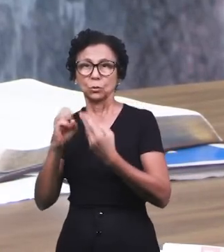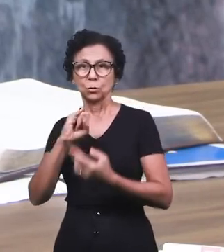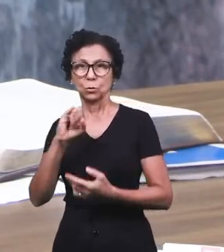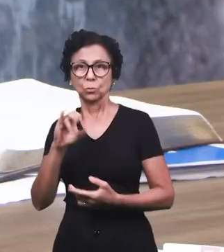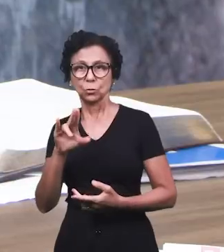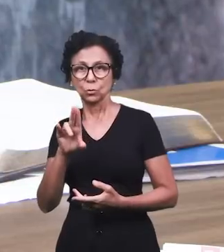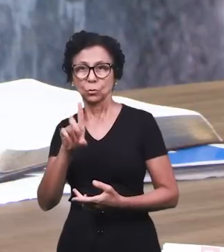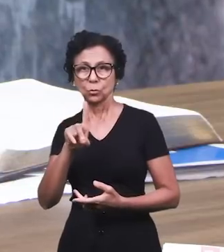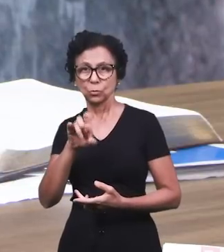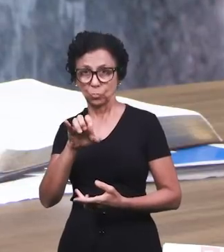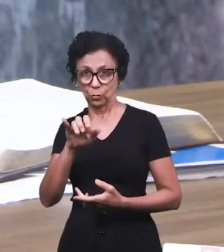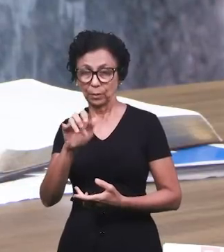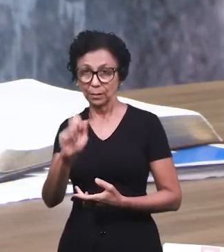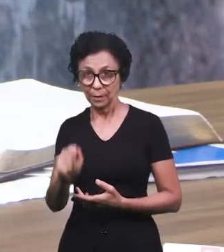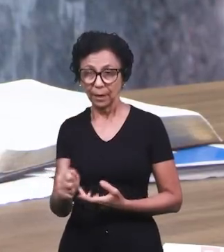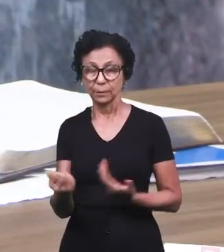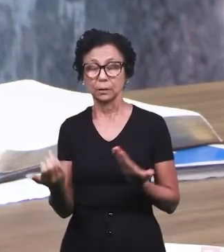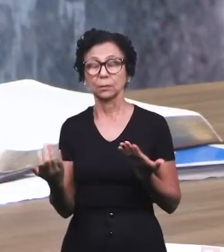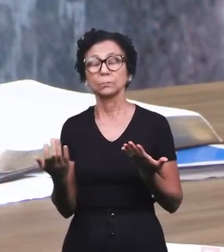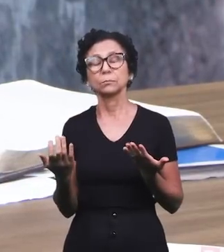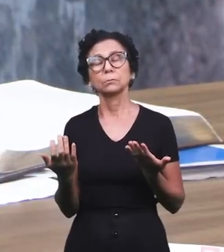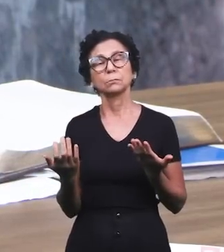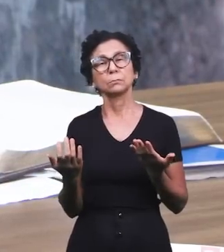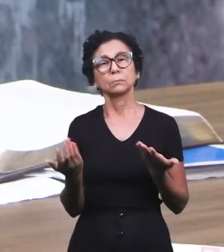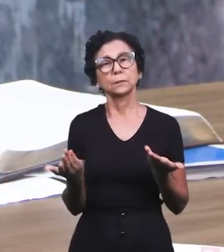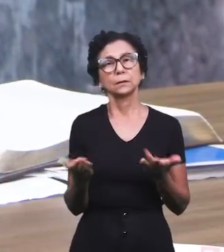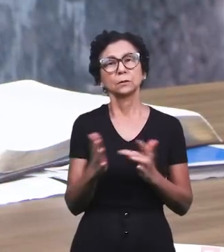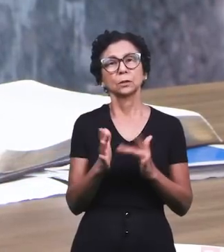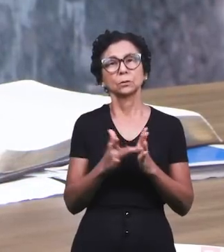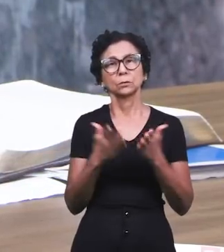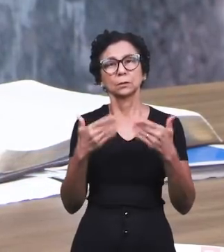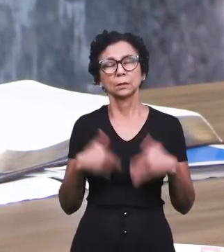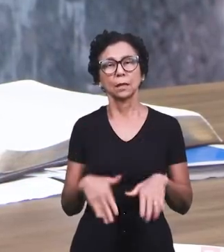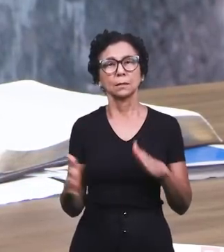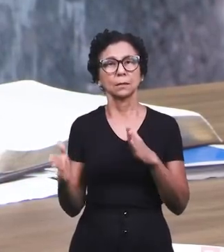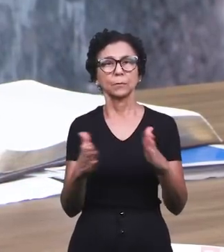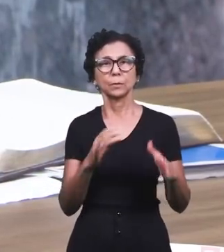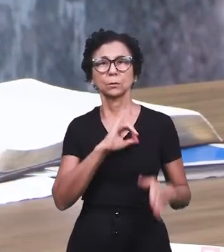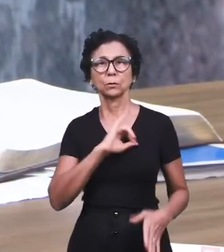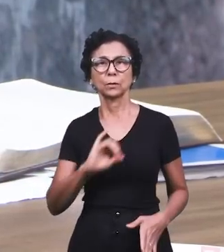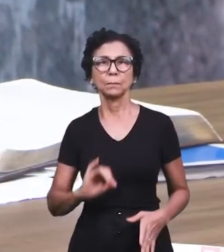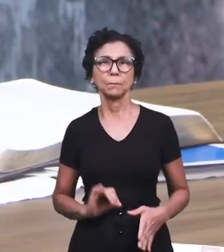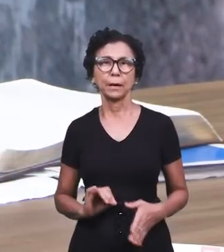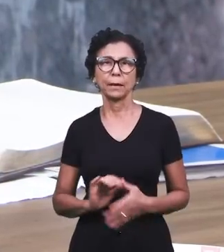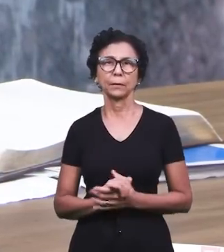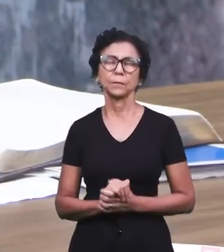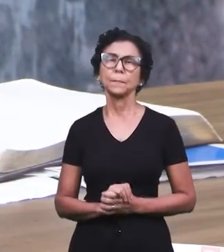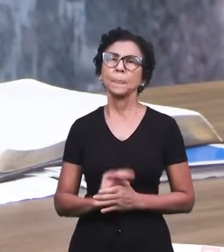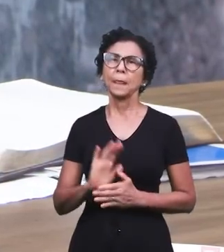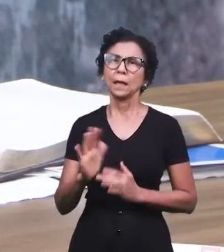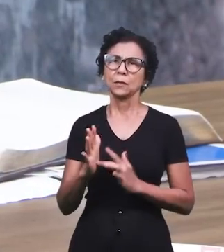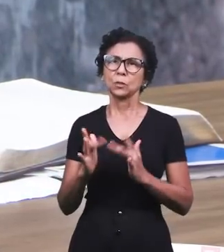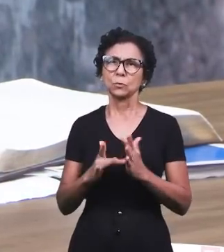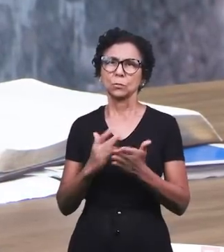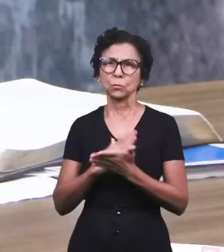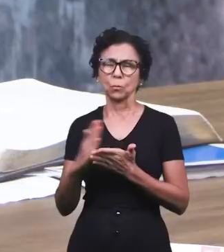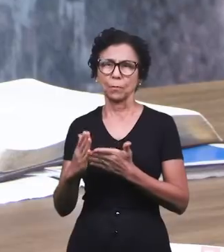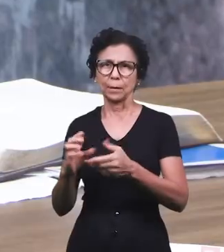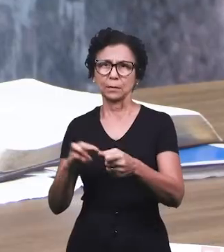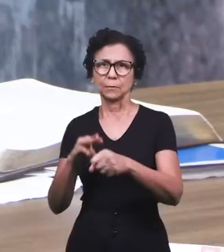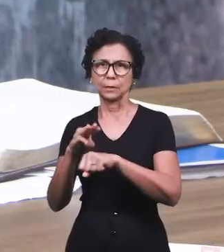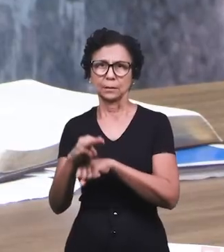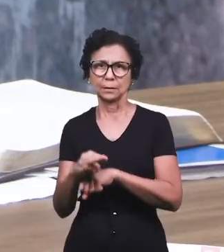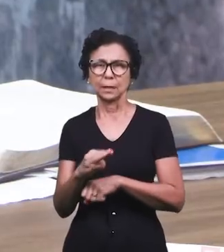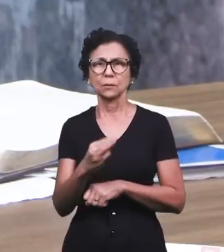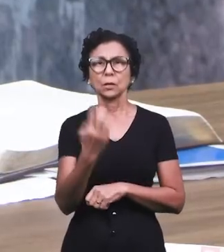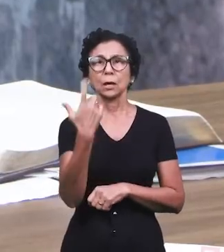nessa circunstância, nesse contexto. E ele vive, quando ele começou o seu ministério, já não era mais Otávio Augusto, governava, era outro